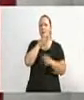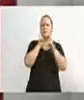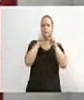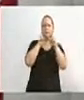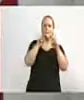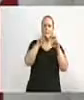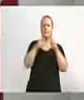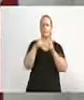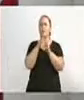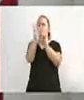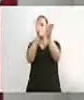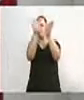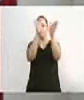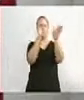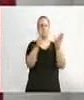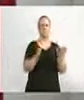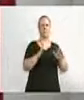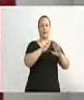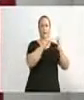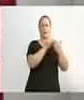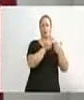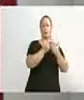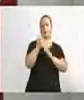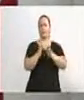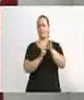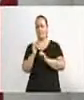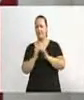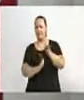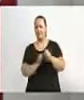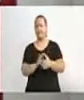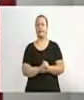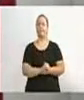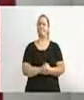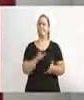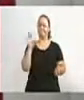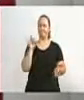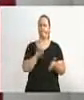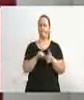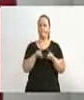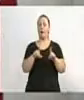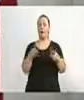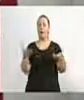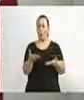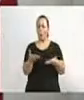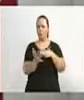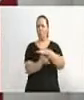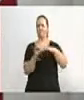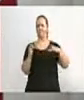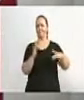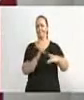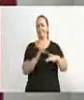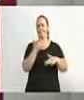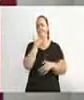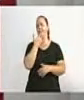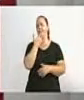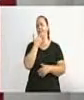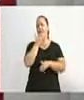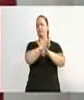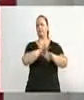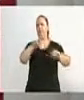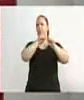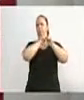nas portas de fábrica, e facilitou, e com certeza as redes sociais aí facilitarem muito essa grande